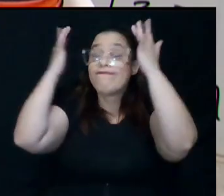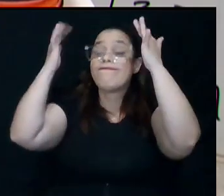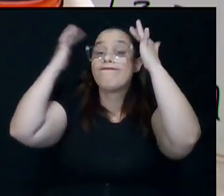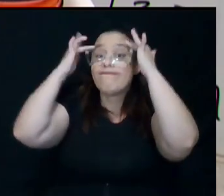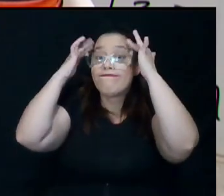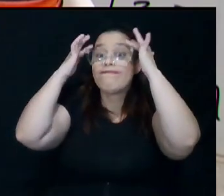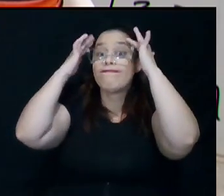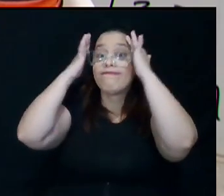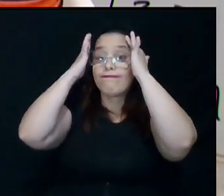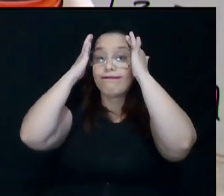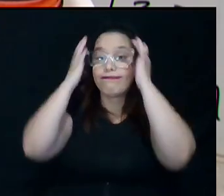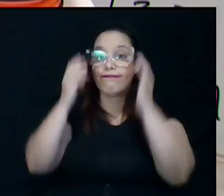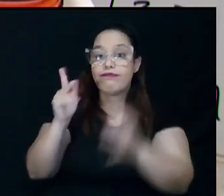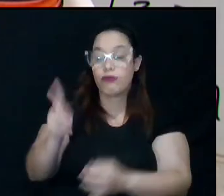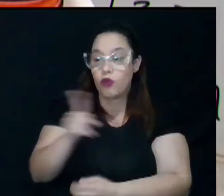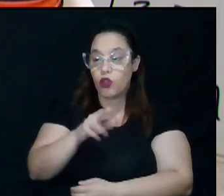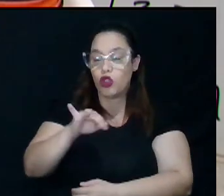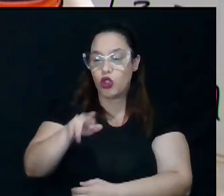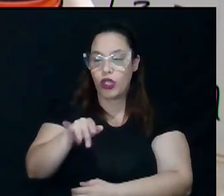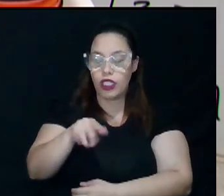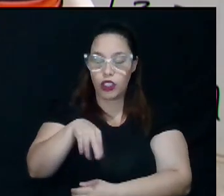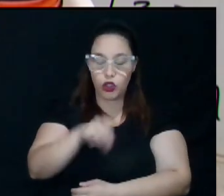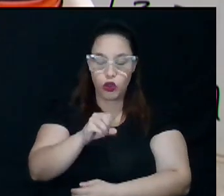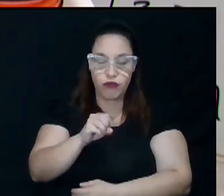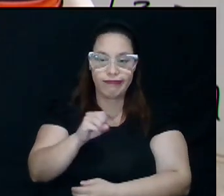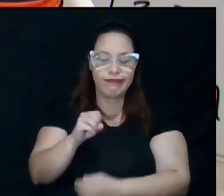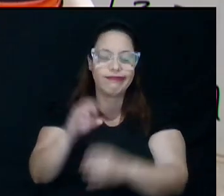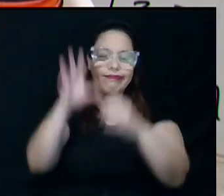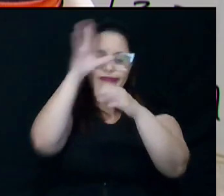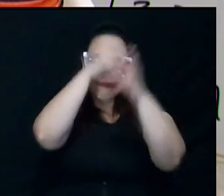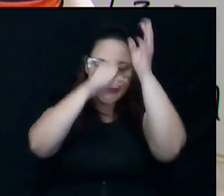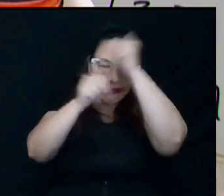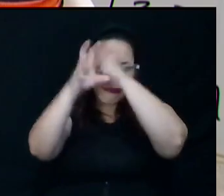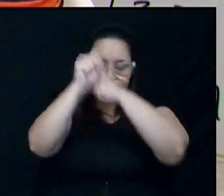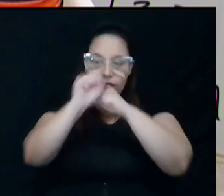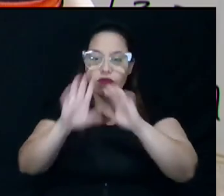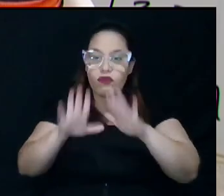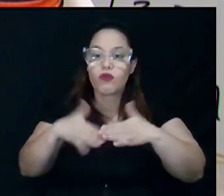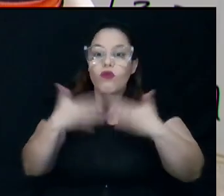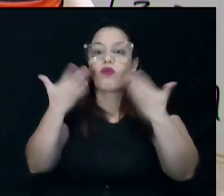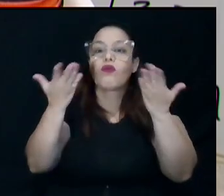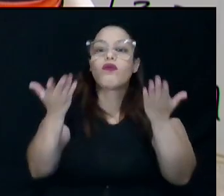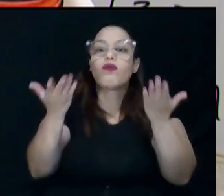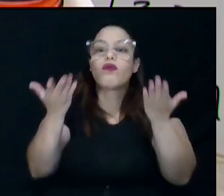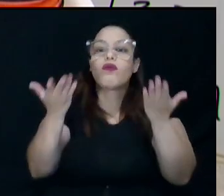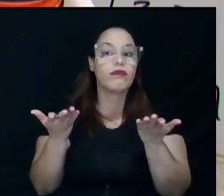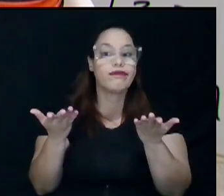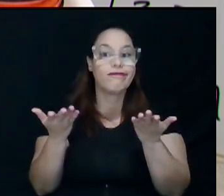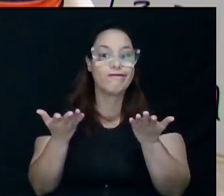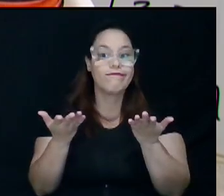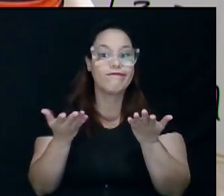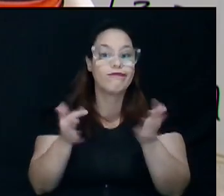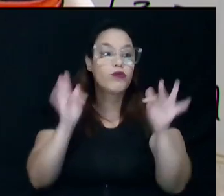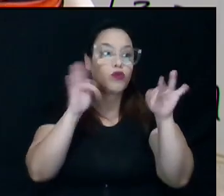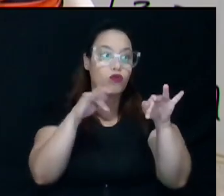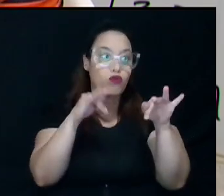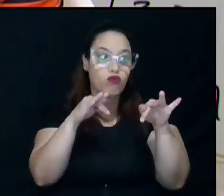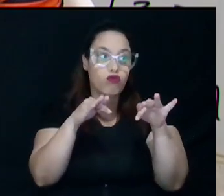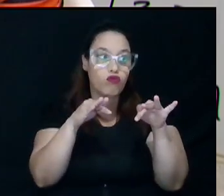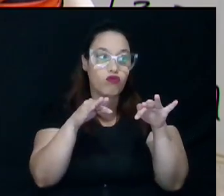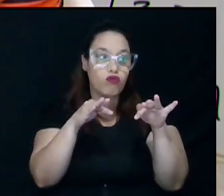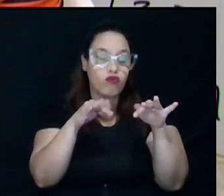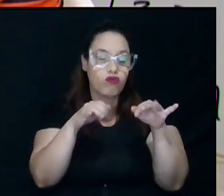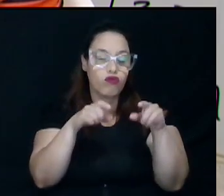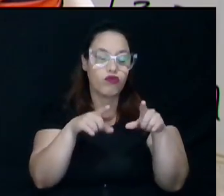professor Juliano, para aprender. Quais, portanto, são suas considerações finais aqui no quadro de Olho na Educação?